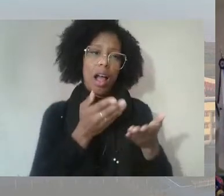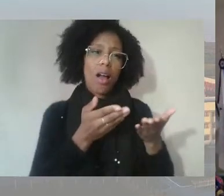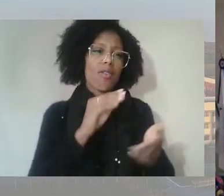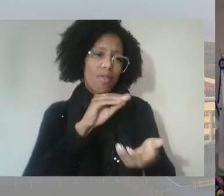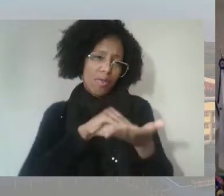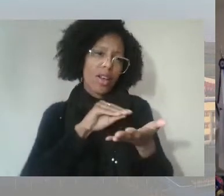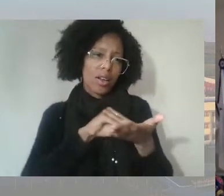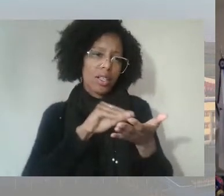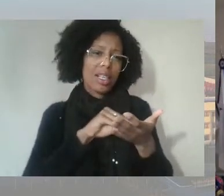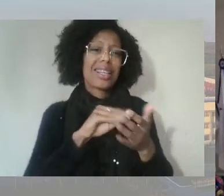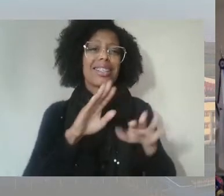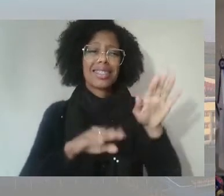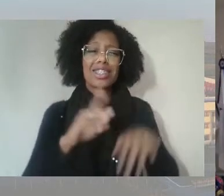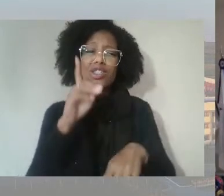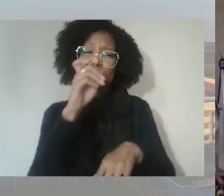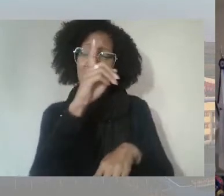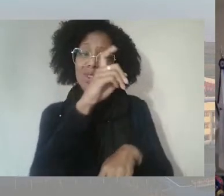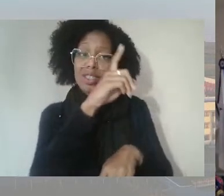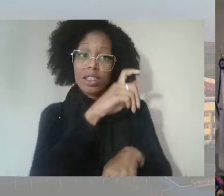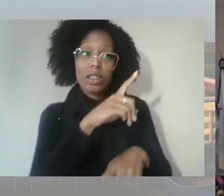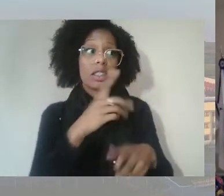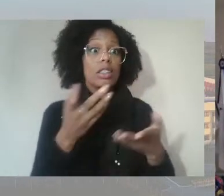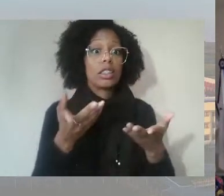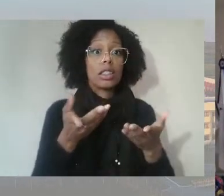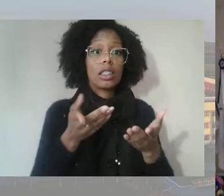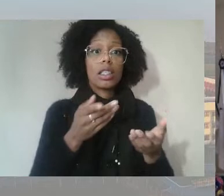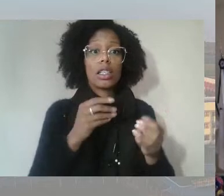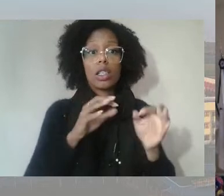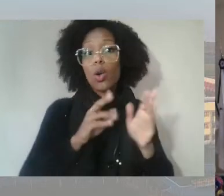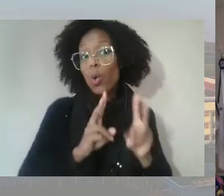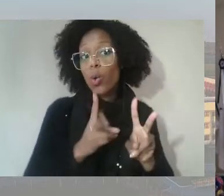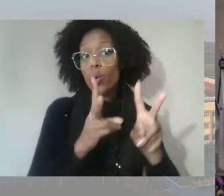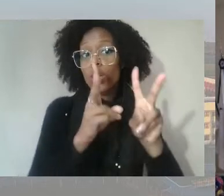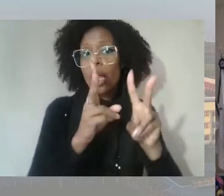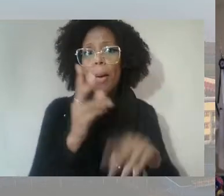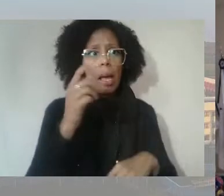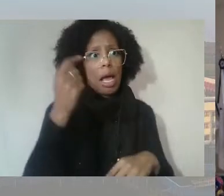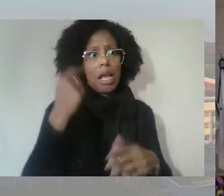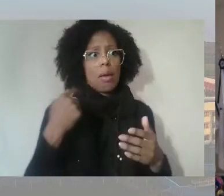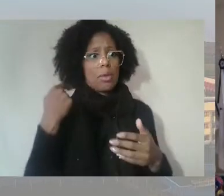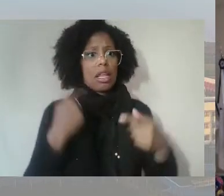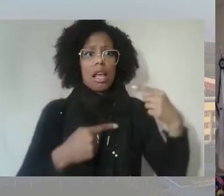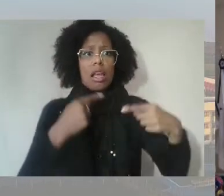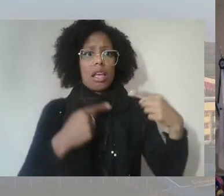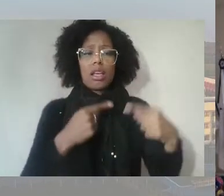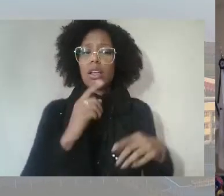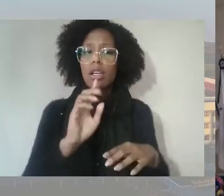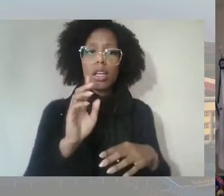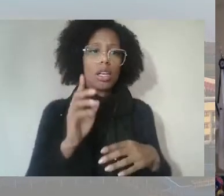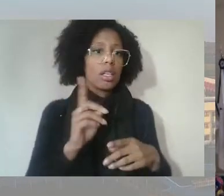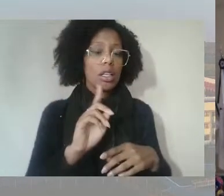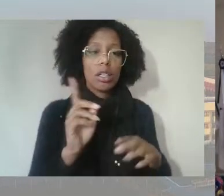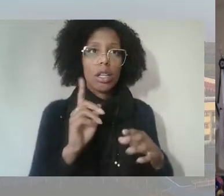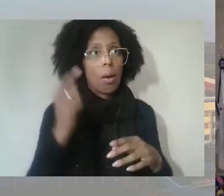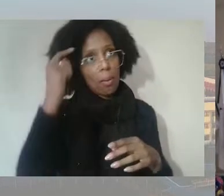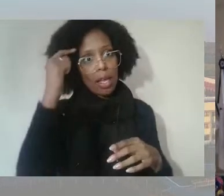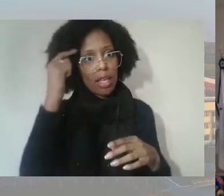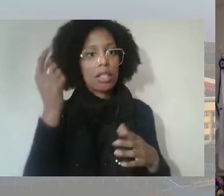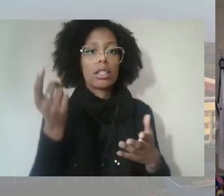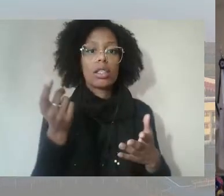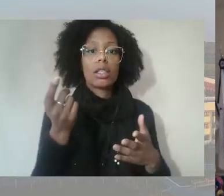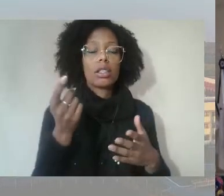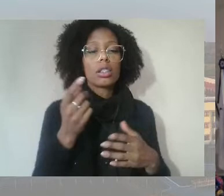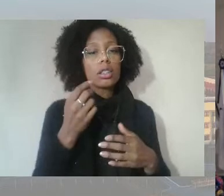vezes dificulta o próprio funcionamento da instituição, mas ninguém questiona isso, porque a gente sabe que é importante. Então, eu acho que